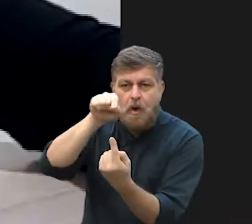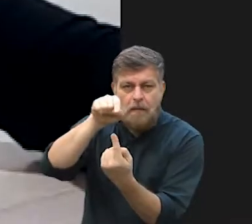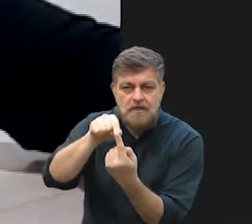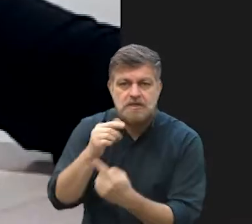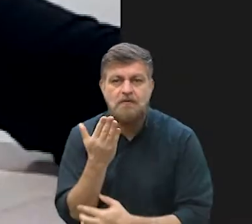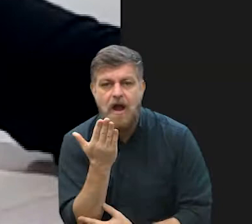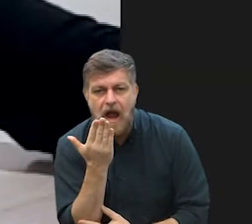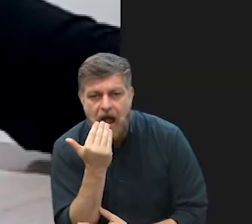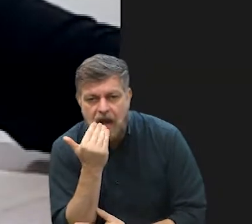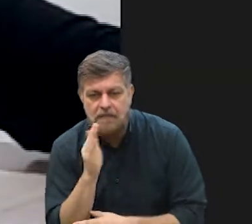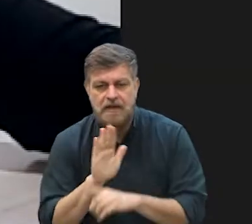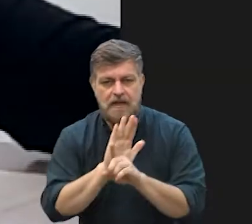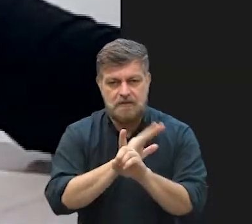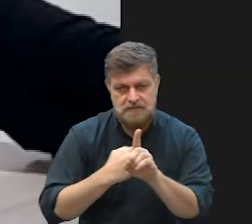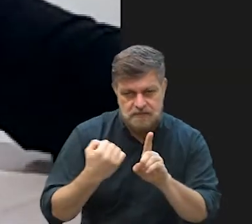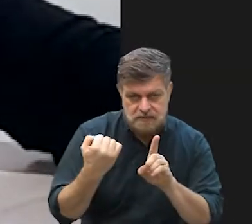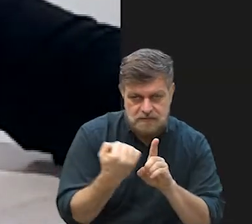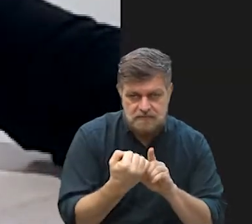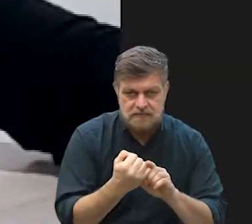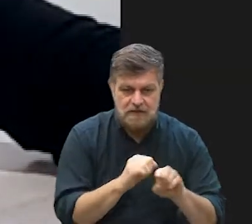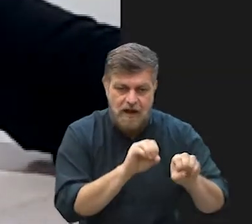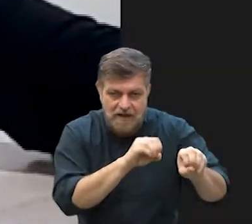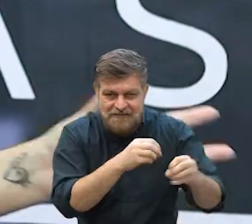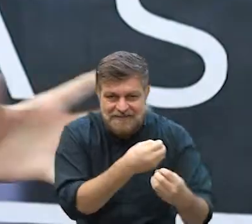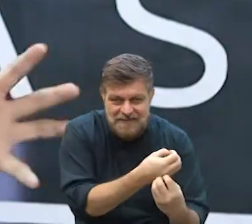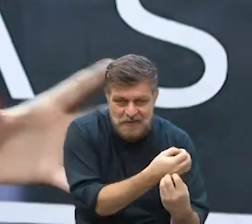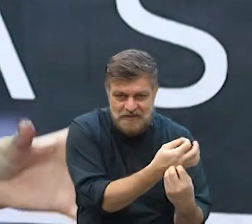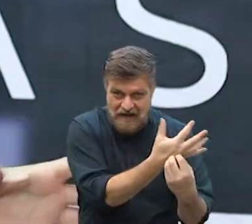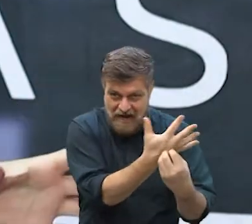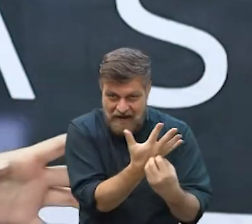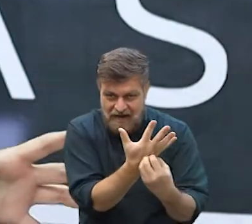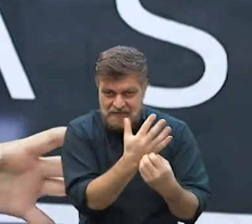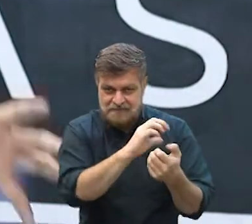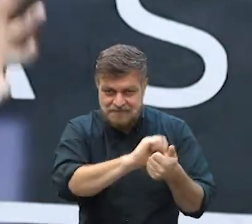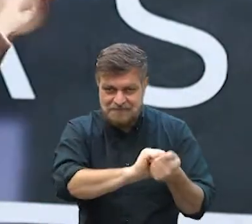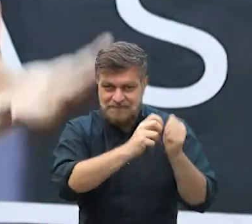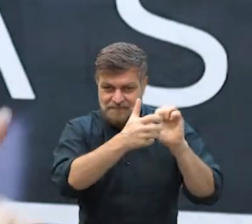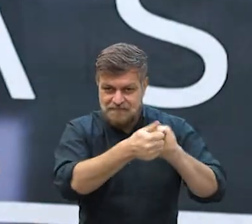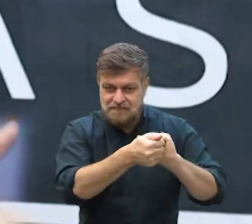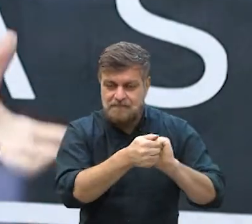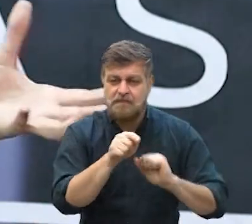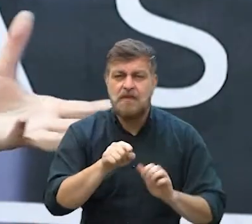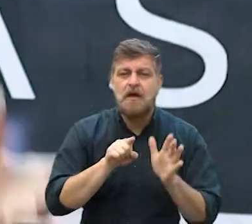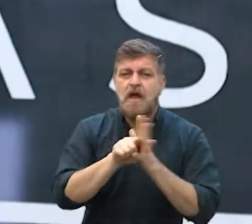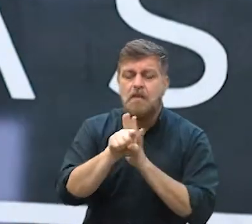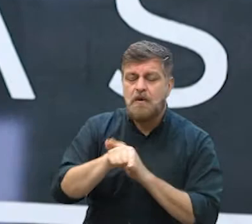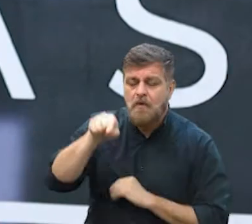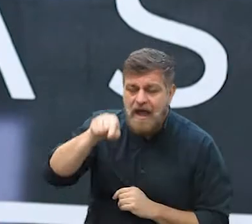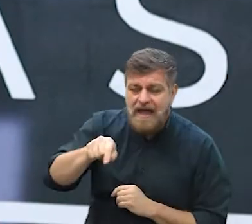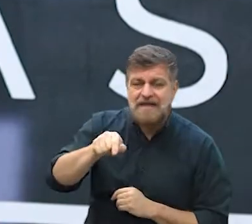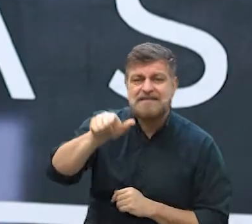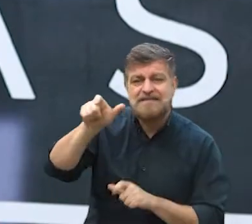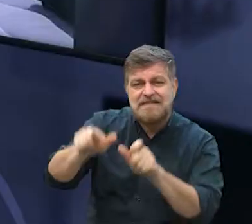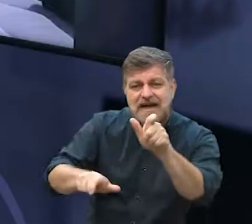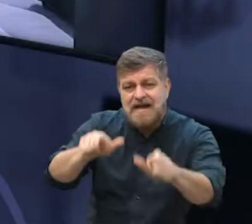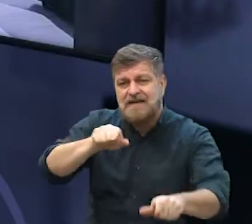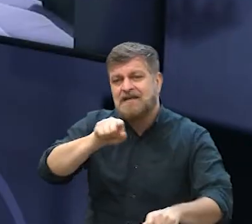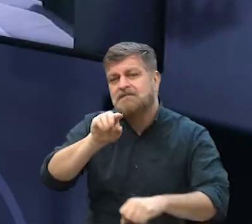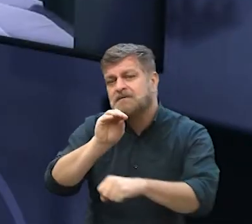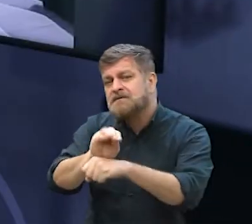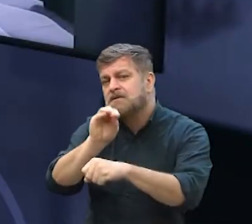assistência social, à educação artística. A gente está falando de que tipos de carências essas pessoas que vocês atendem?